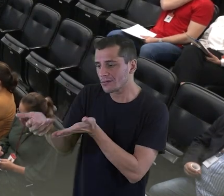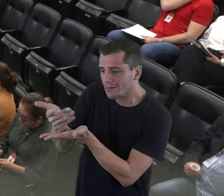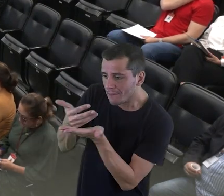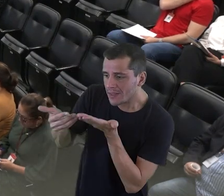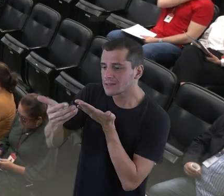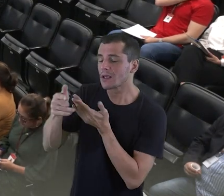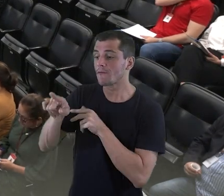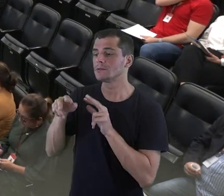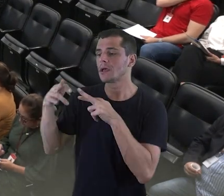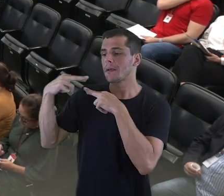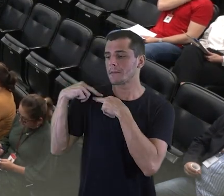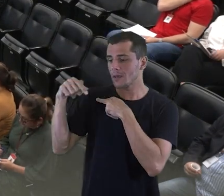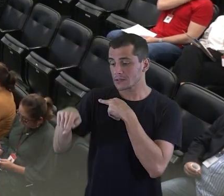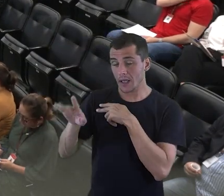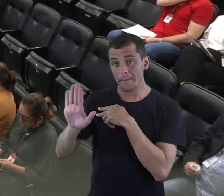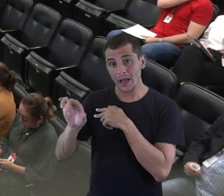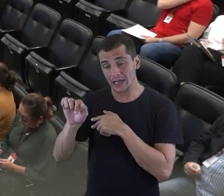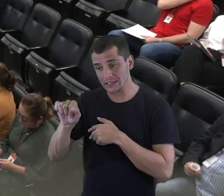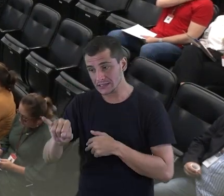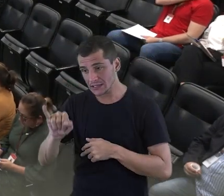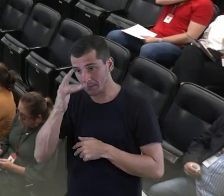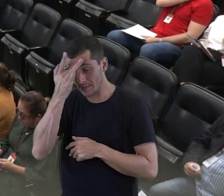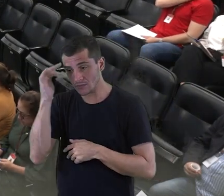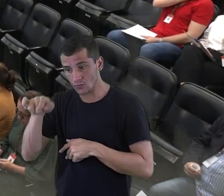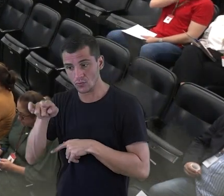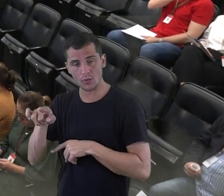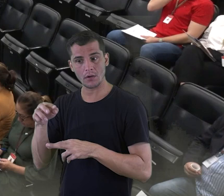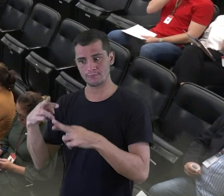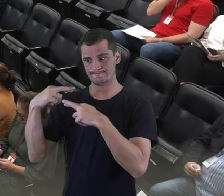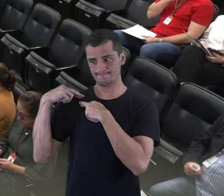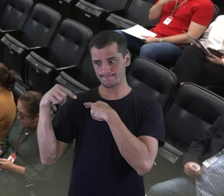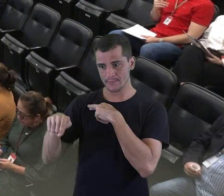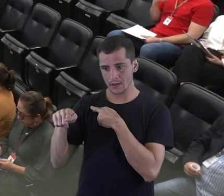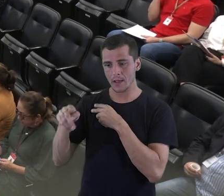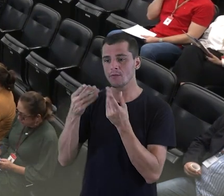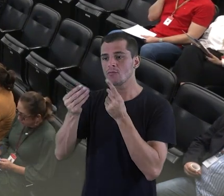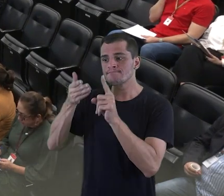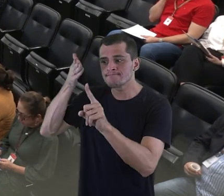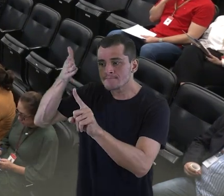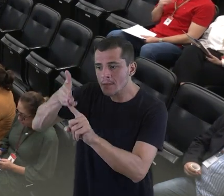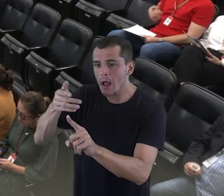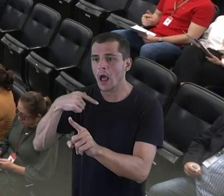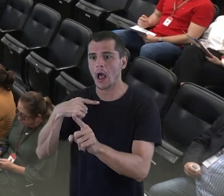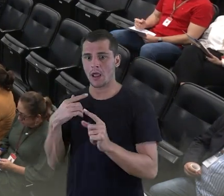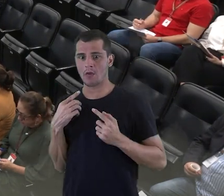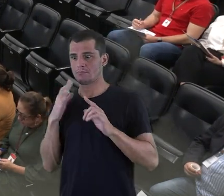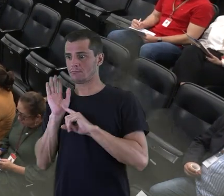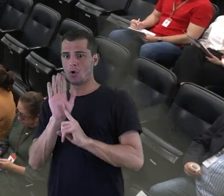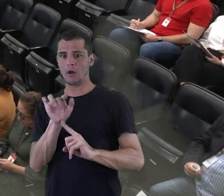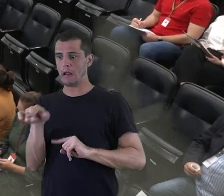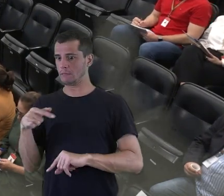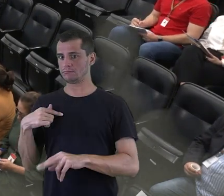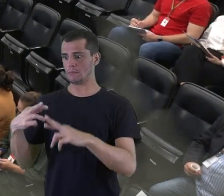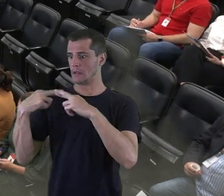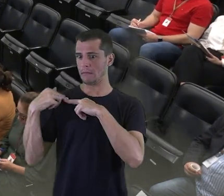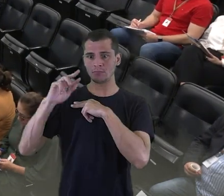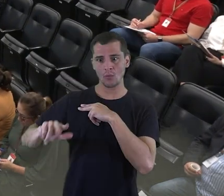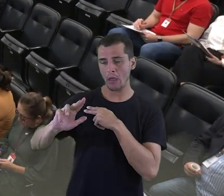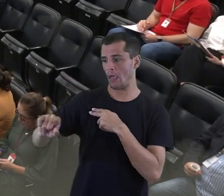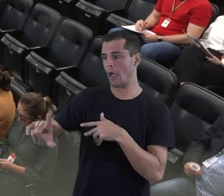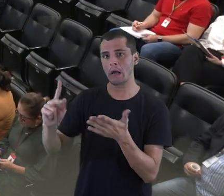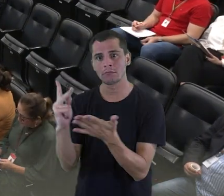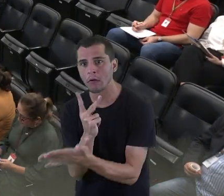é responsável o que você precisa dizer não houve dano porque o nexo de causalidade o cara já fez o dado vazou daí